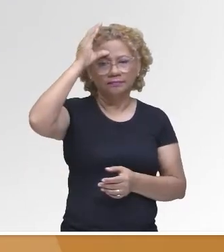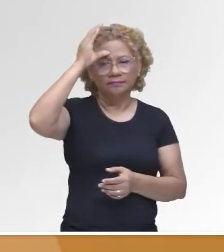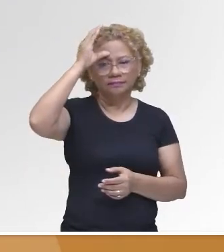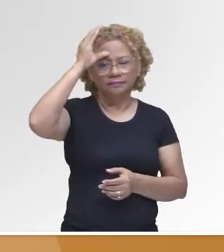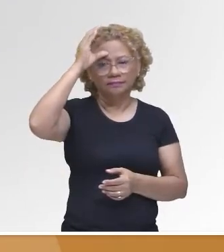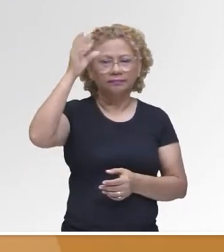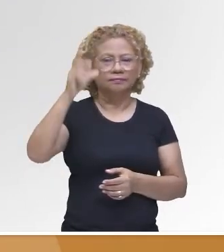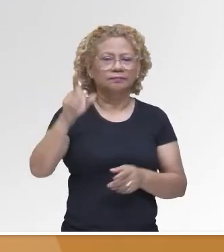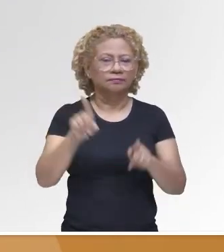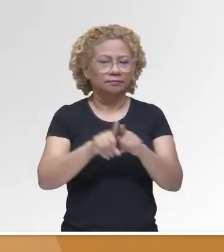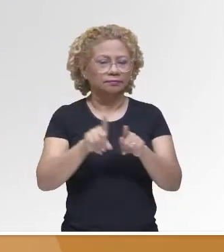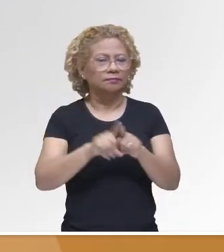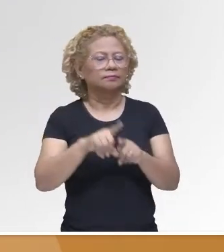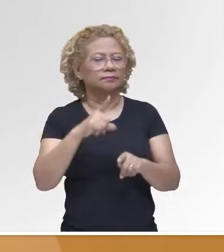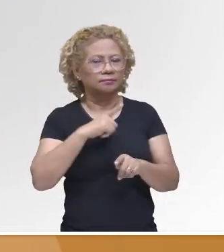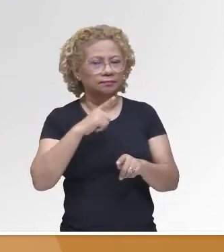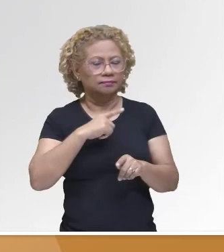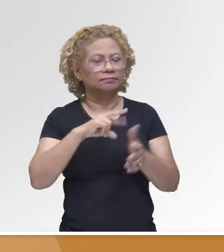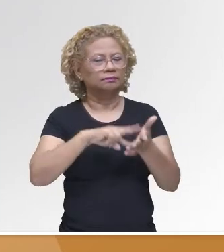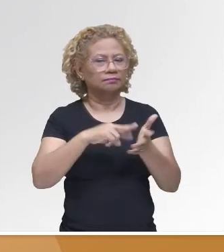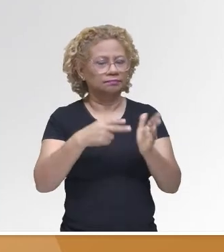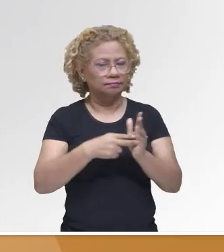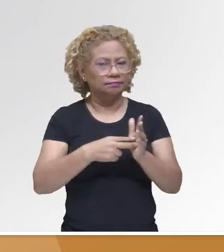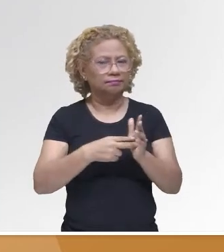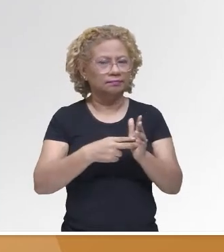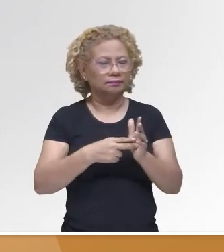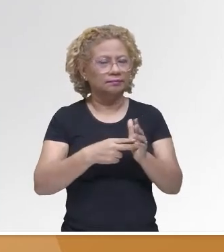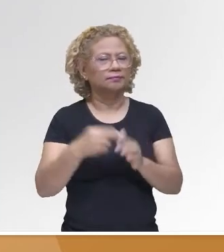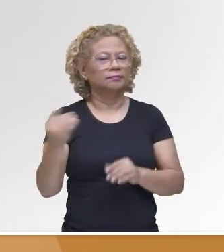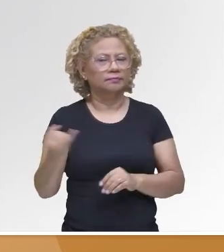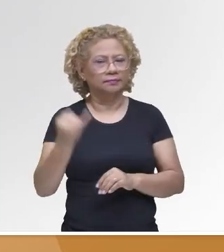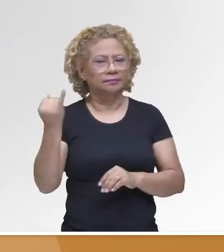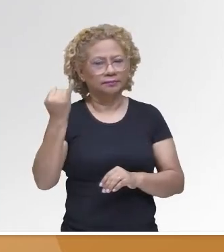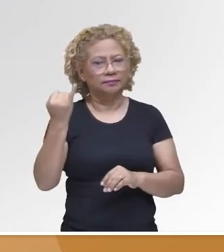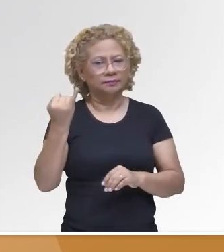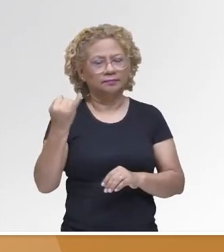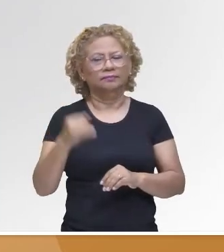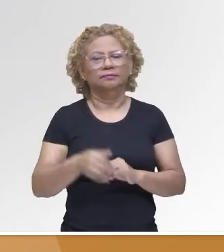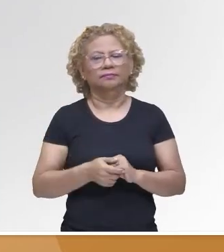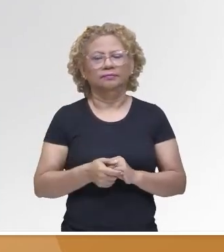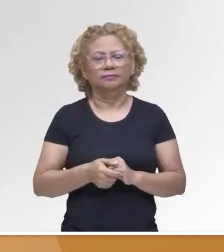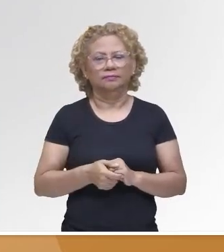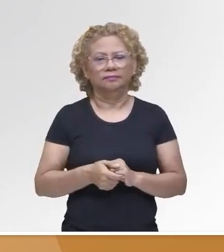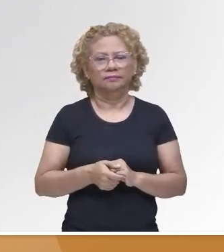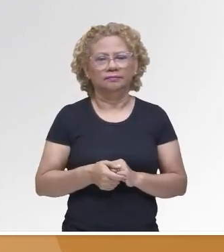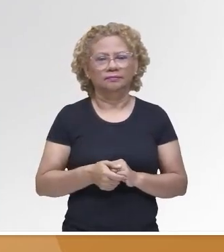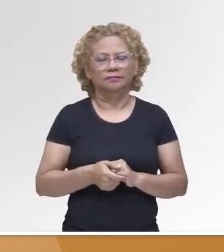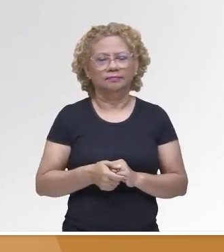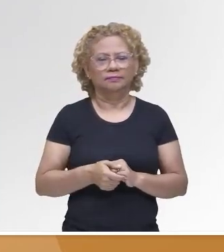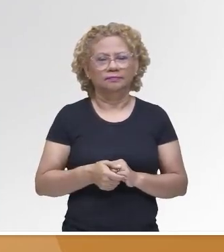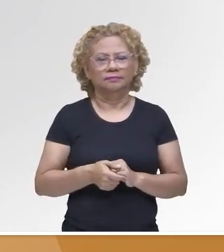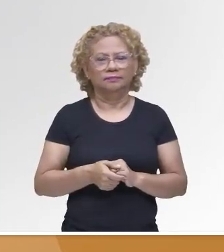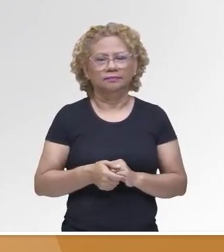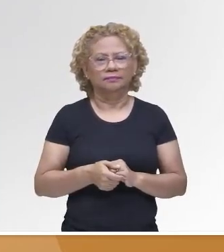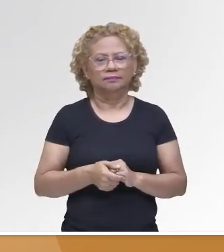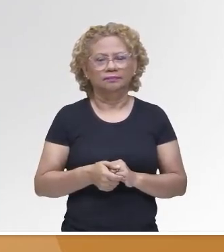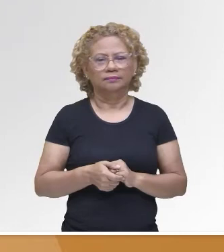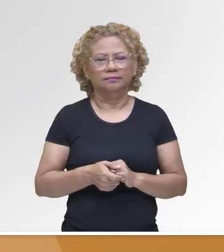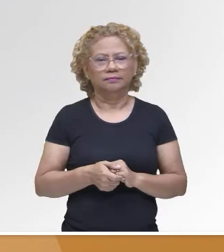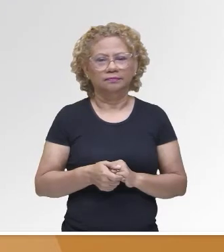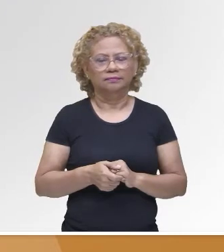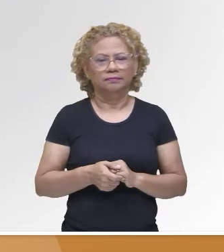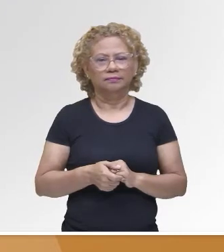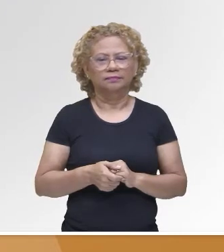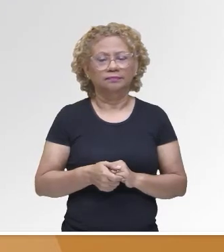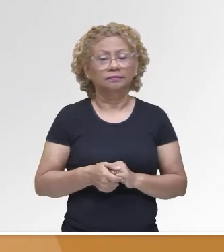são diferenciadas muitas vezes, né? É claro que tudo passa pelo crivo da